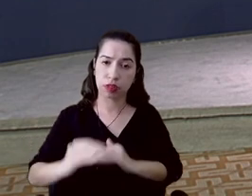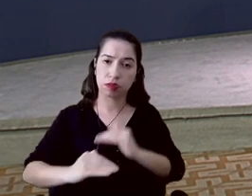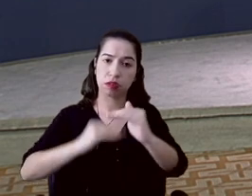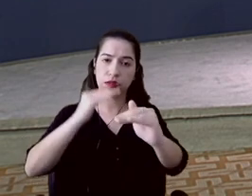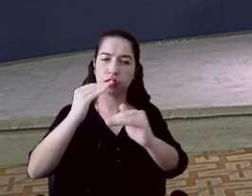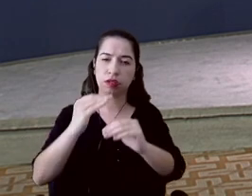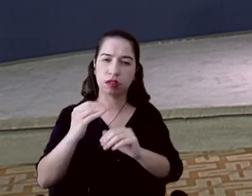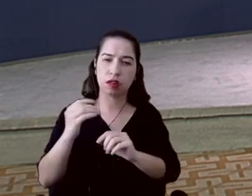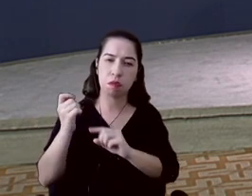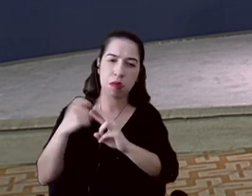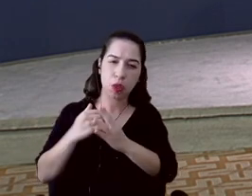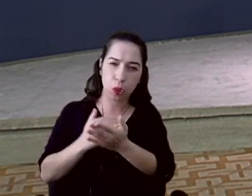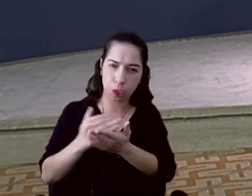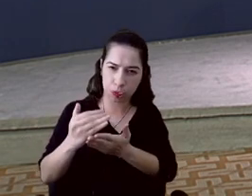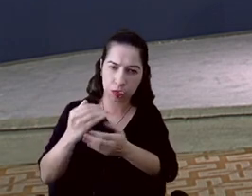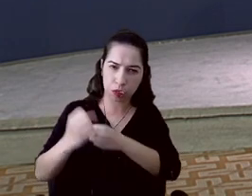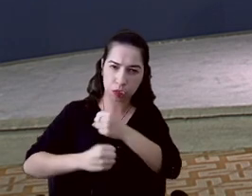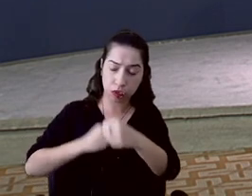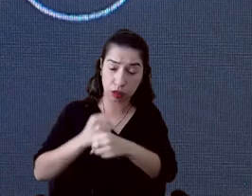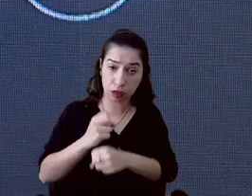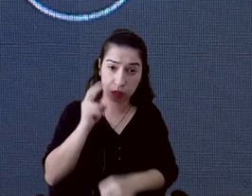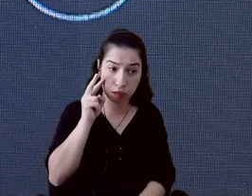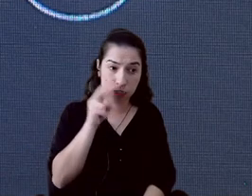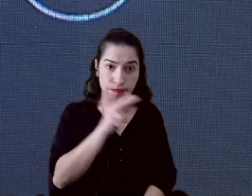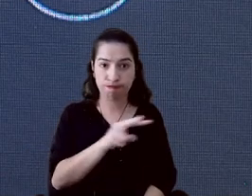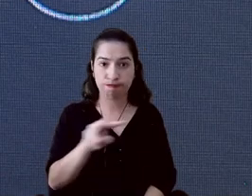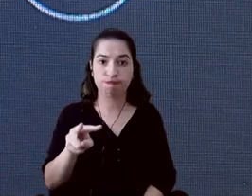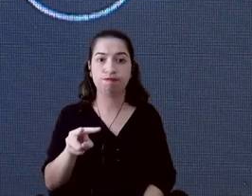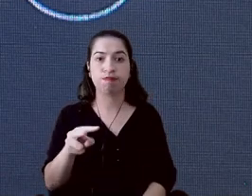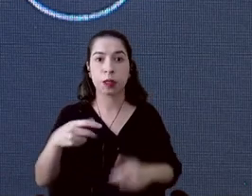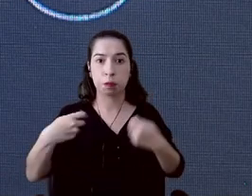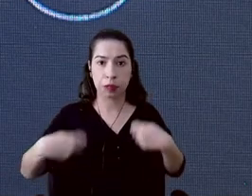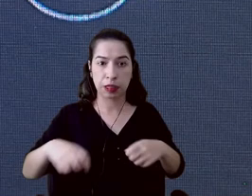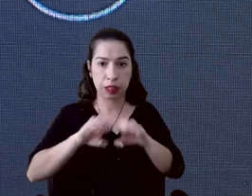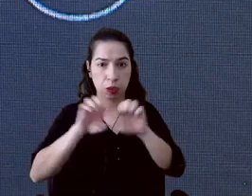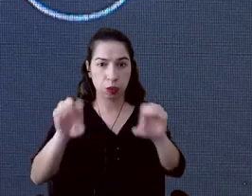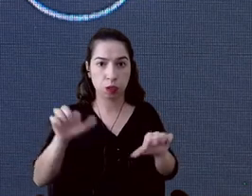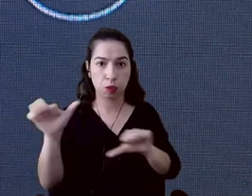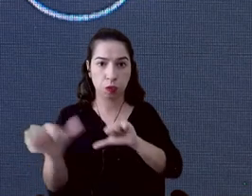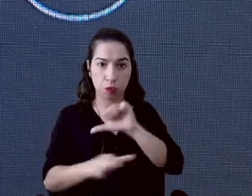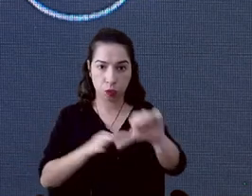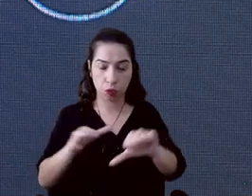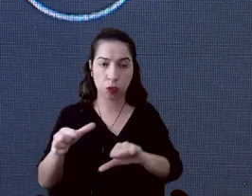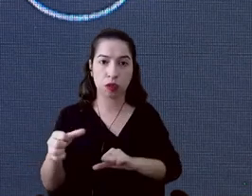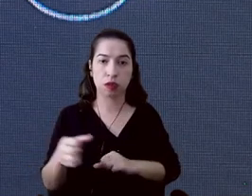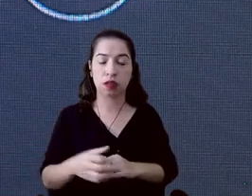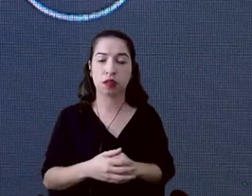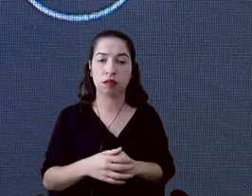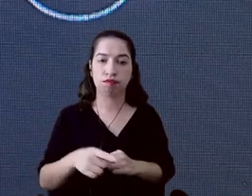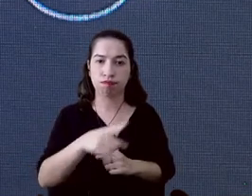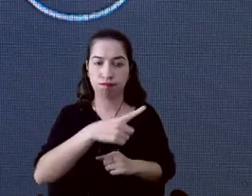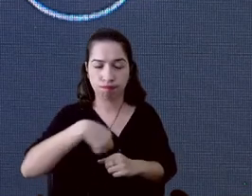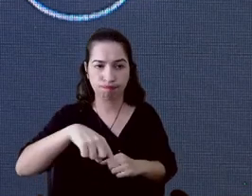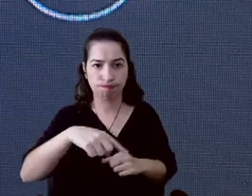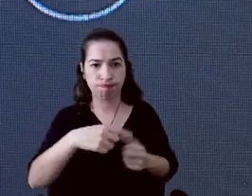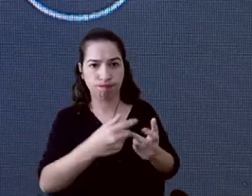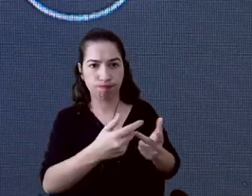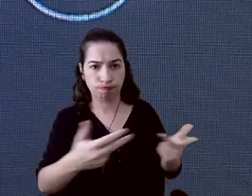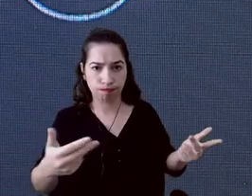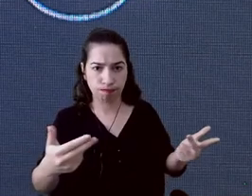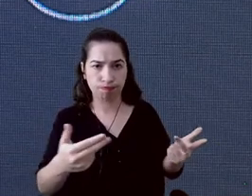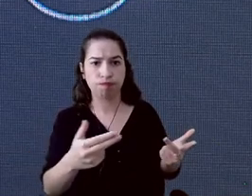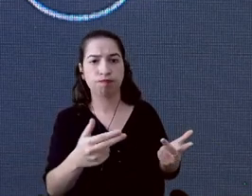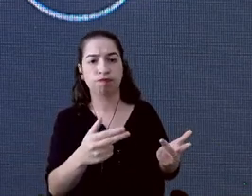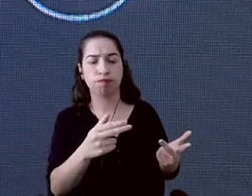do ano quando a gente viu que a coisa precisava ser reestruturada então a gente continua o nosso negócio Beach